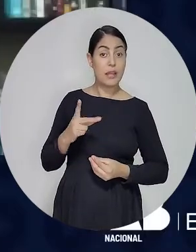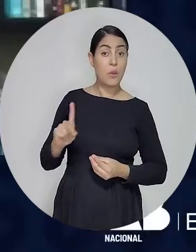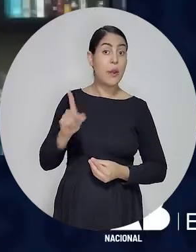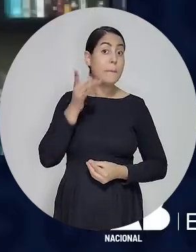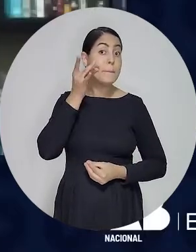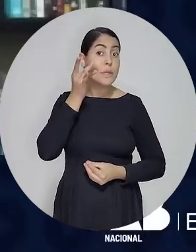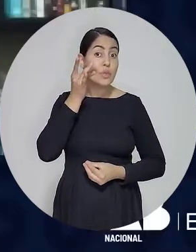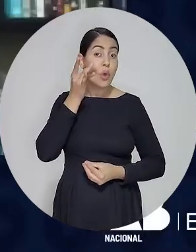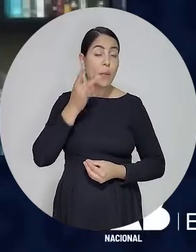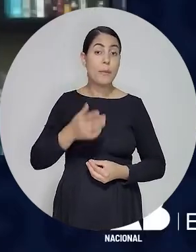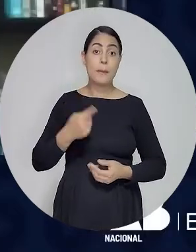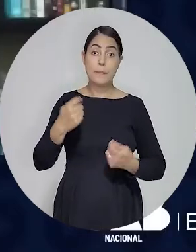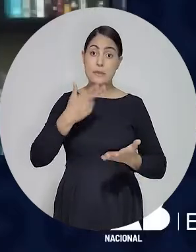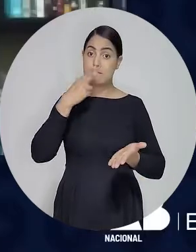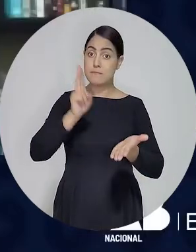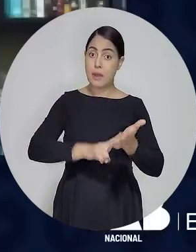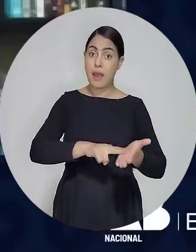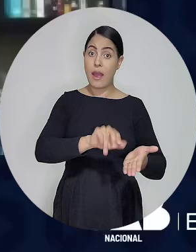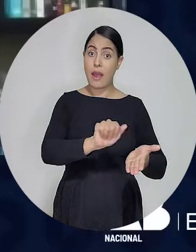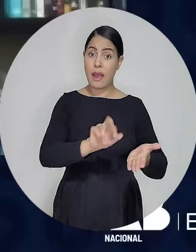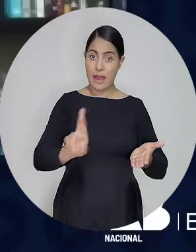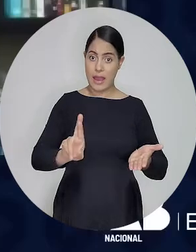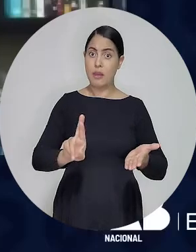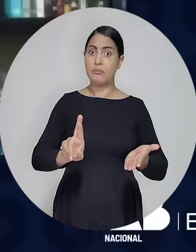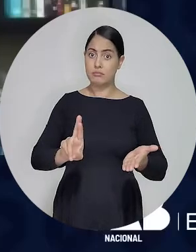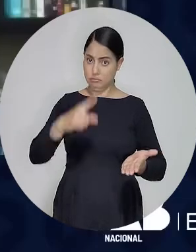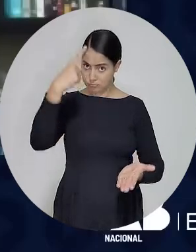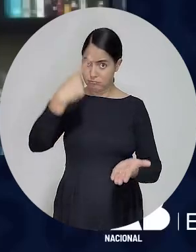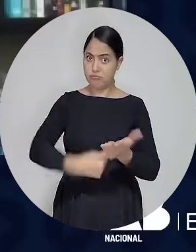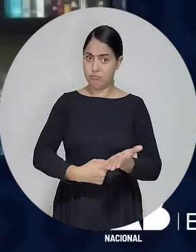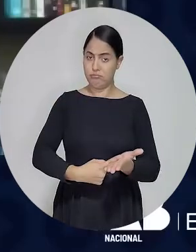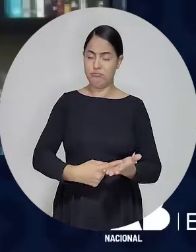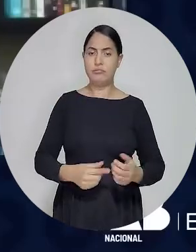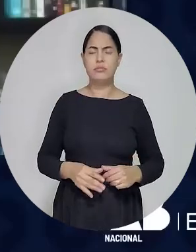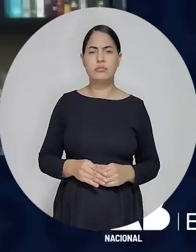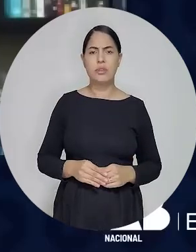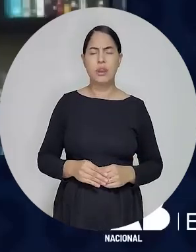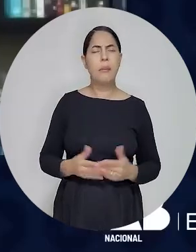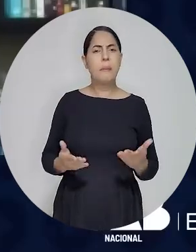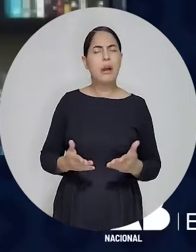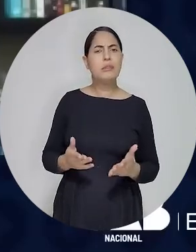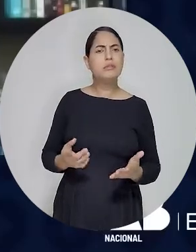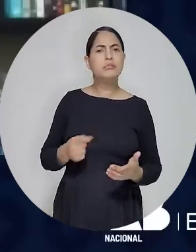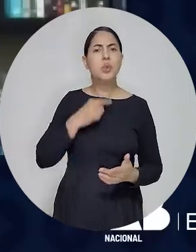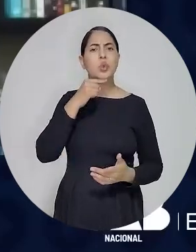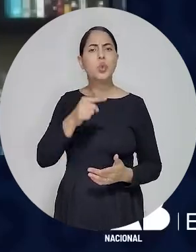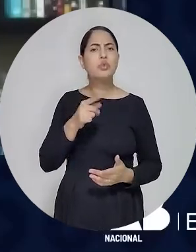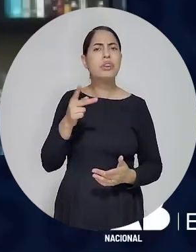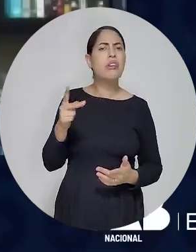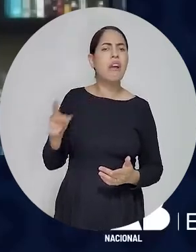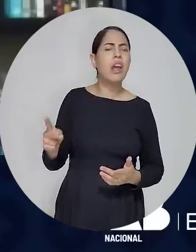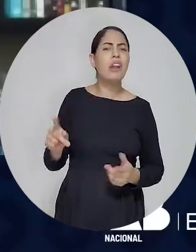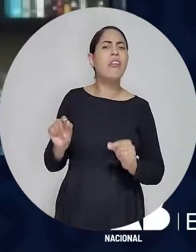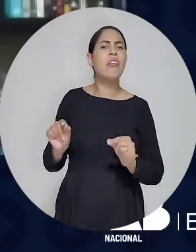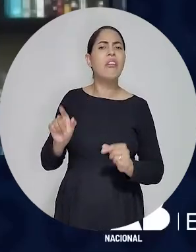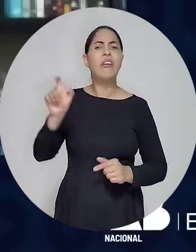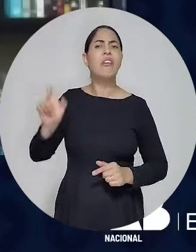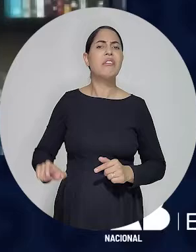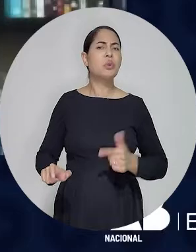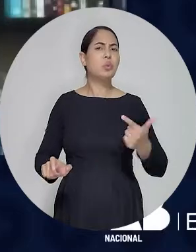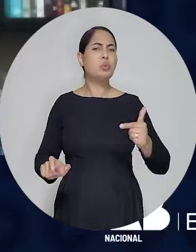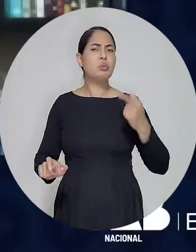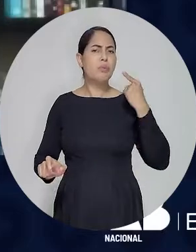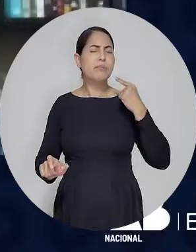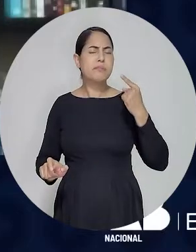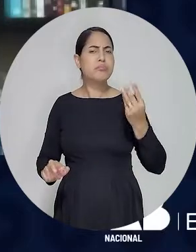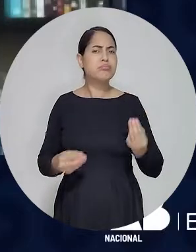carta R. E aí havia uma dúvida pelo seguinte, quem é esse executado, né,